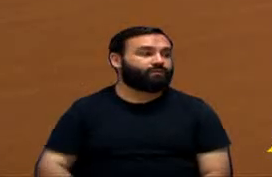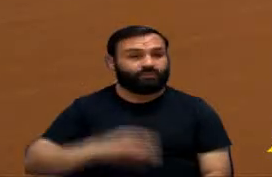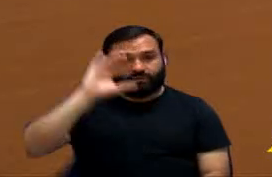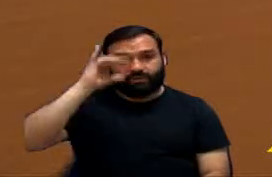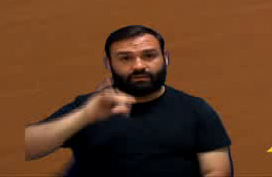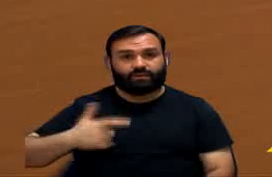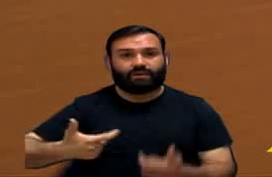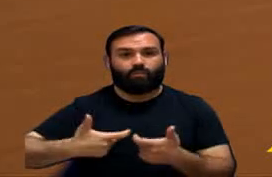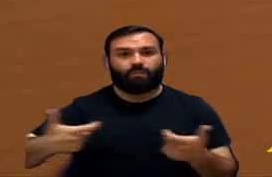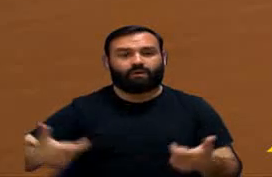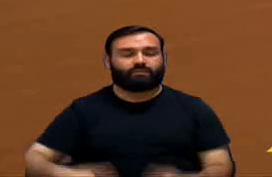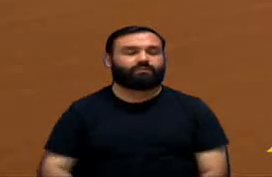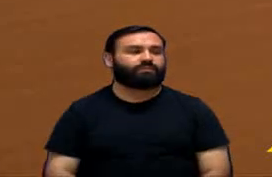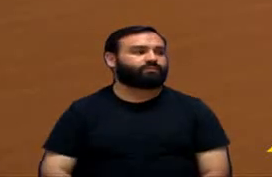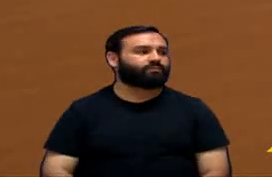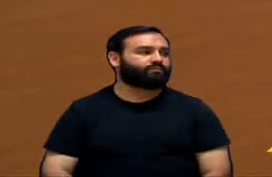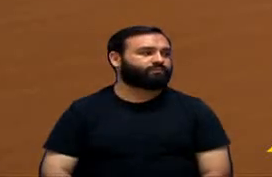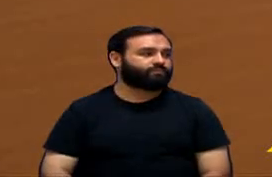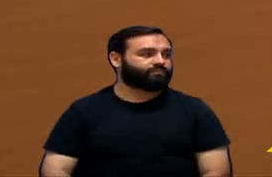a